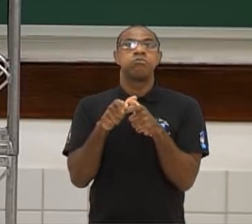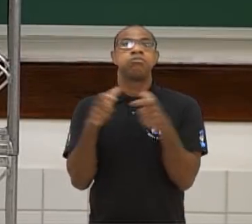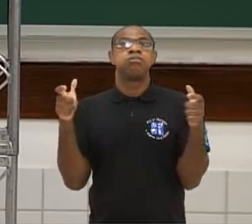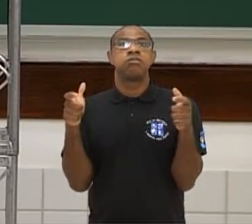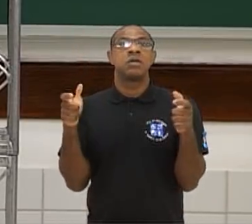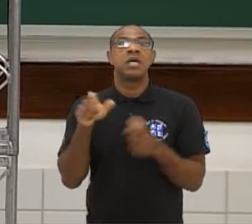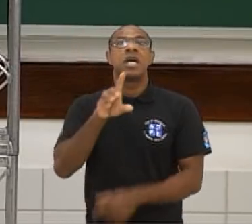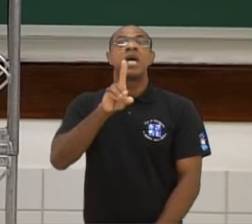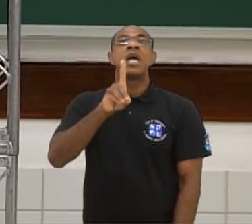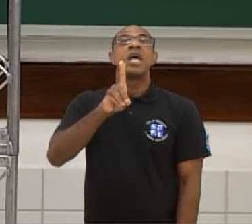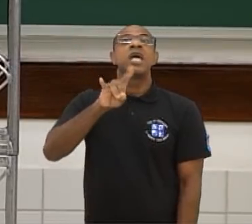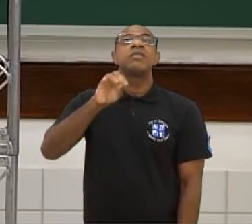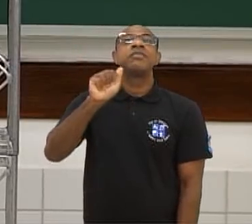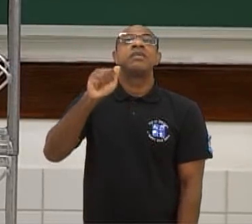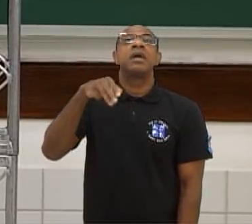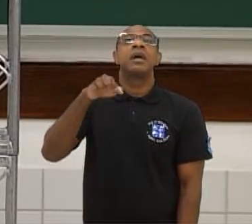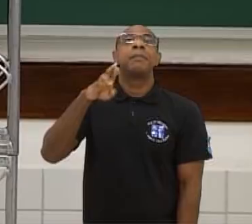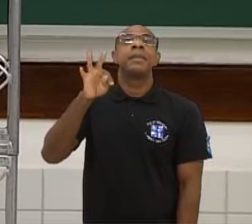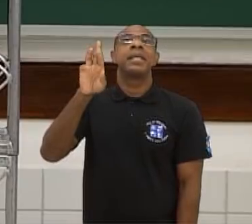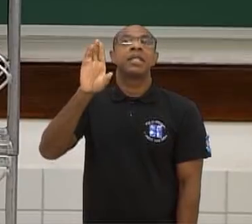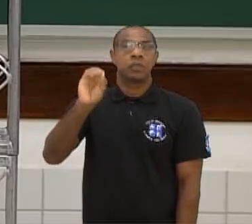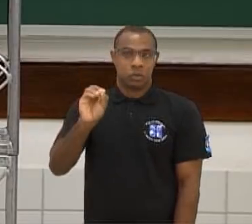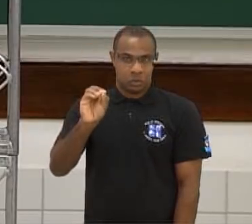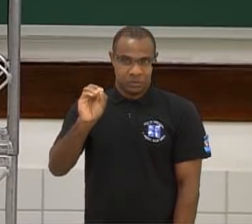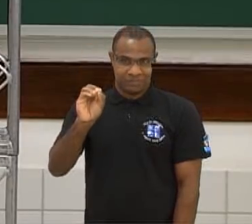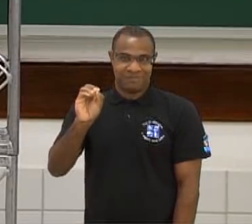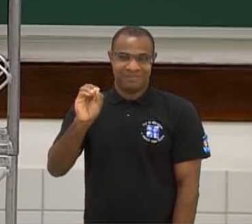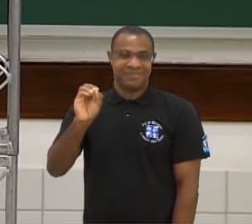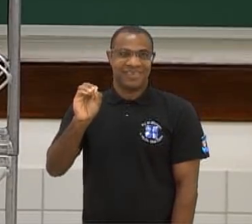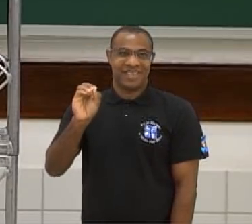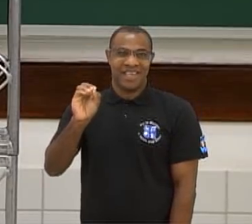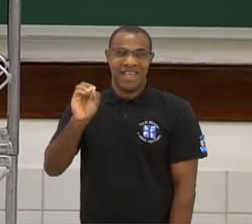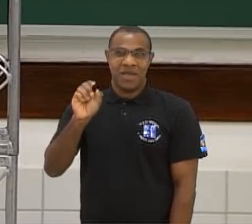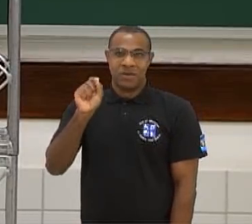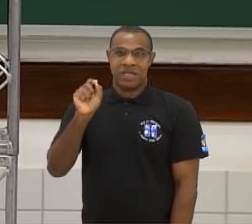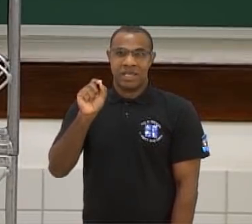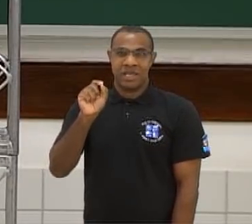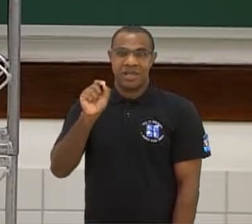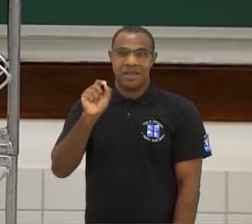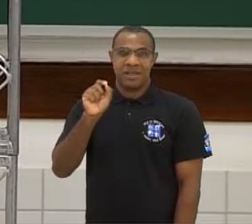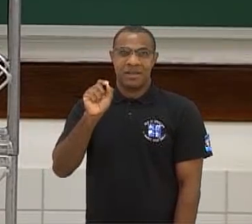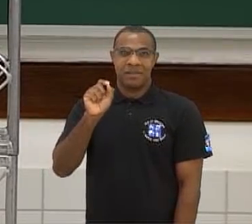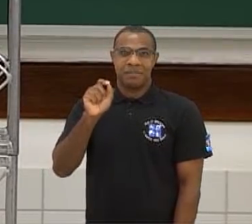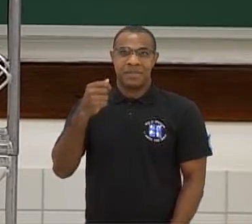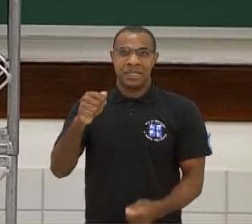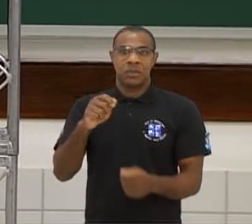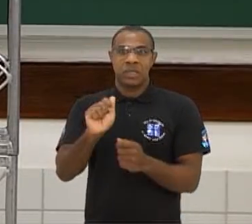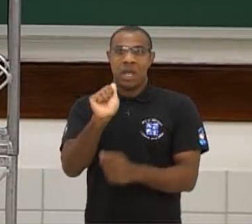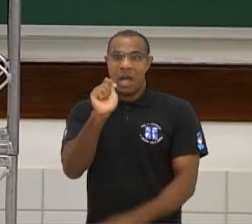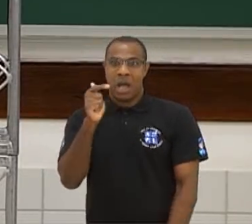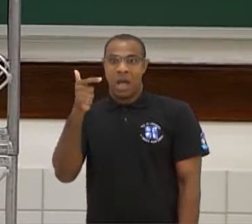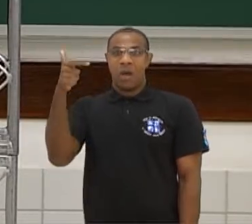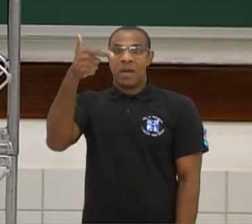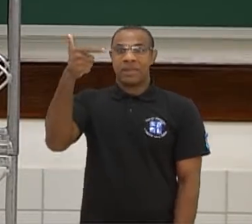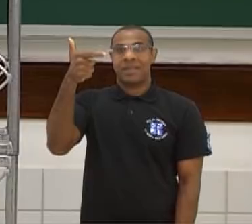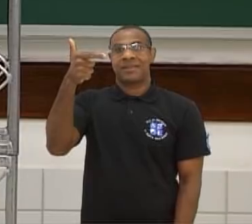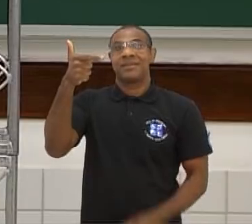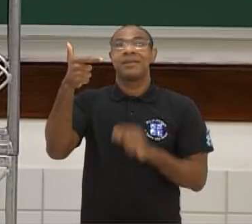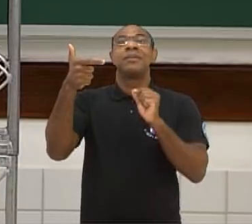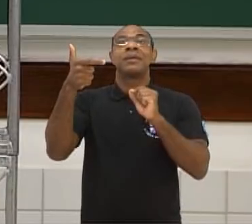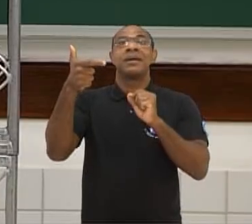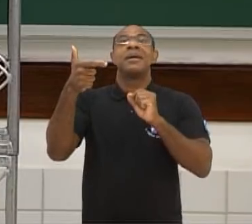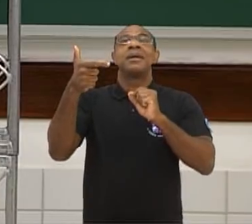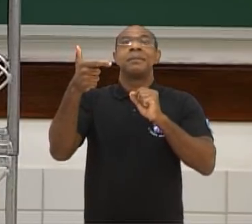diâmetro. E o diâmetro ele é elevado ao quadrado para se obter a área do fio,